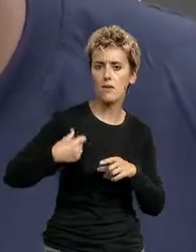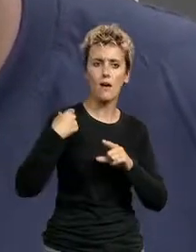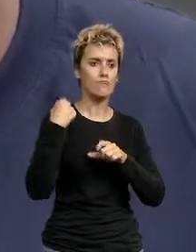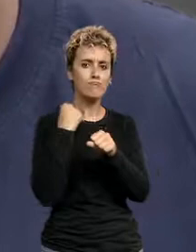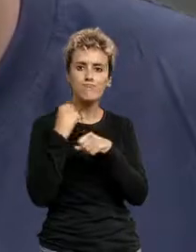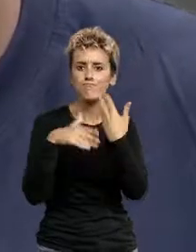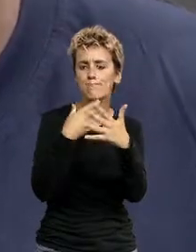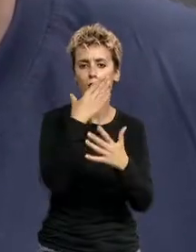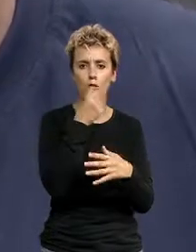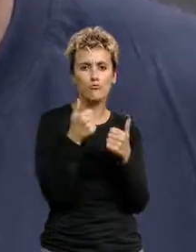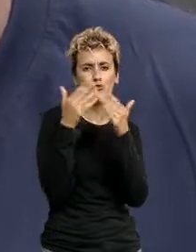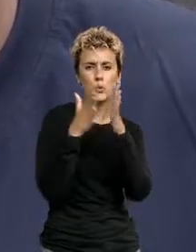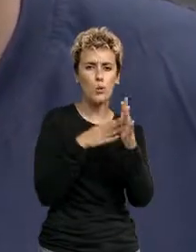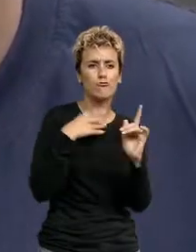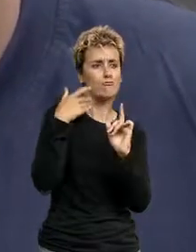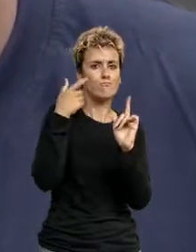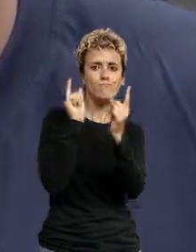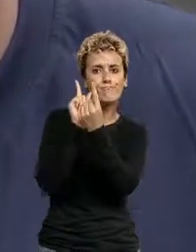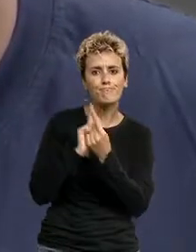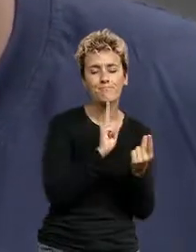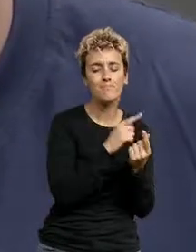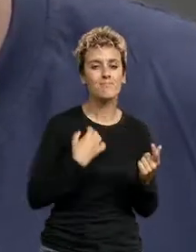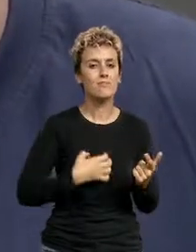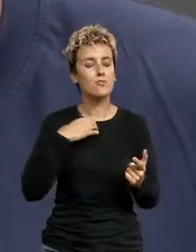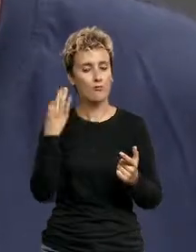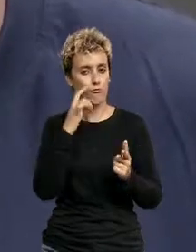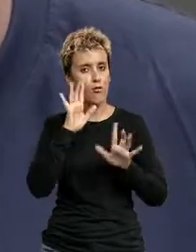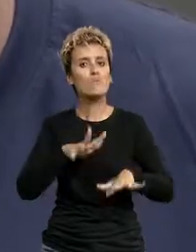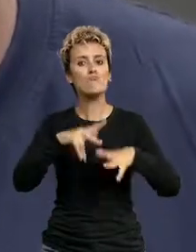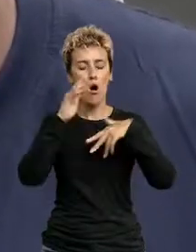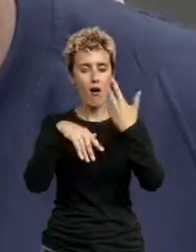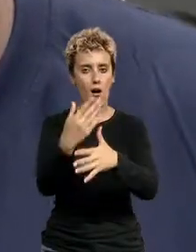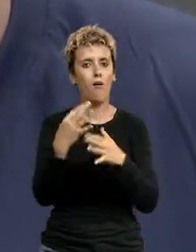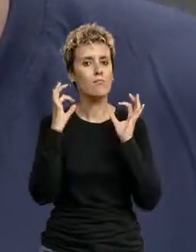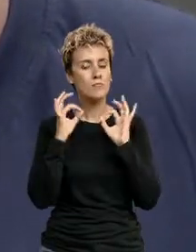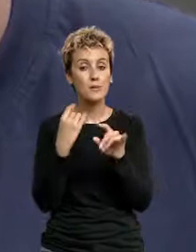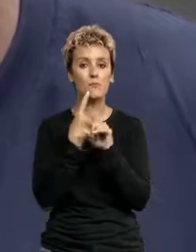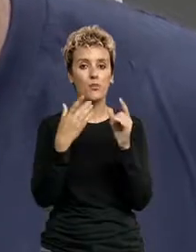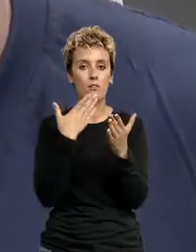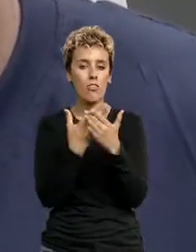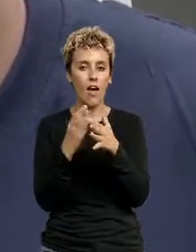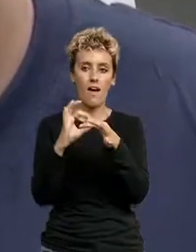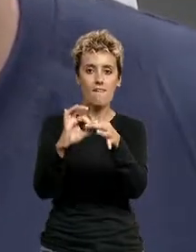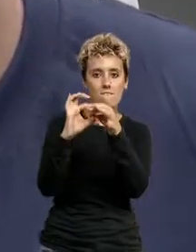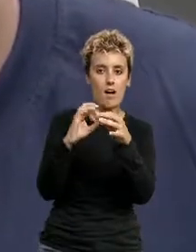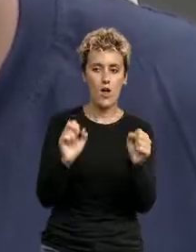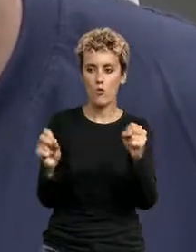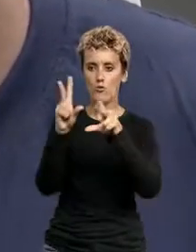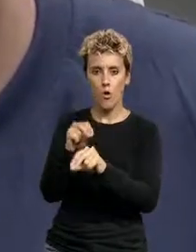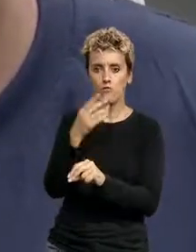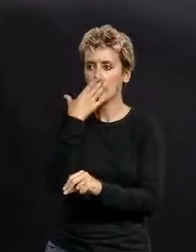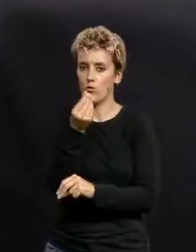E acho que conseguimos evoluir bastante nesse aspecto, porque é uma ligação muito forte a esta nova geração e às gerações,